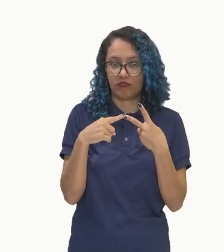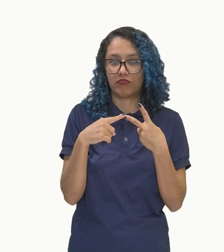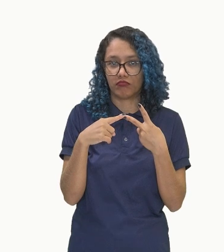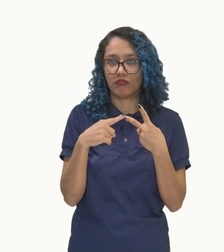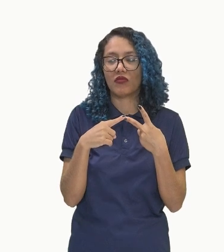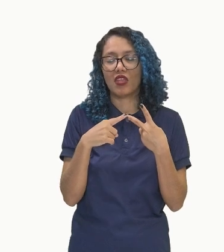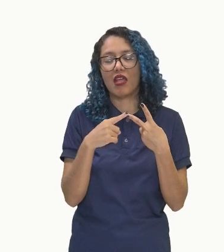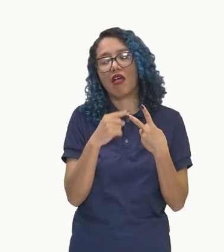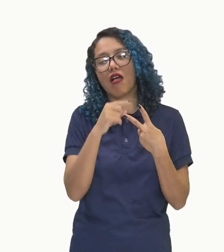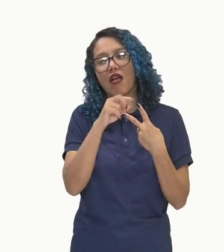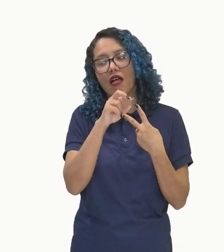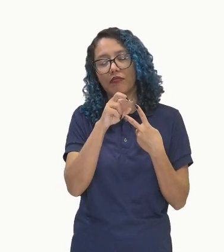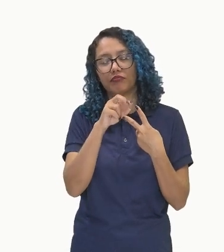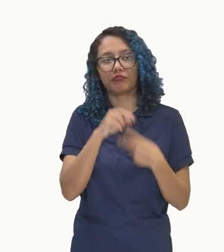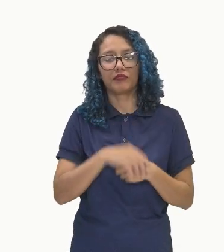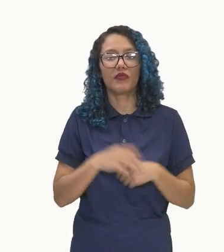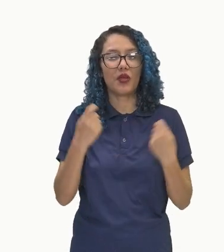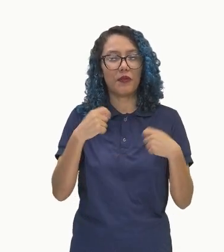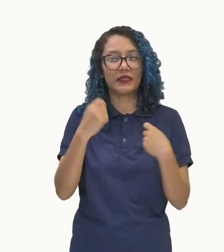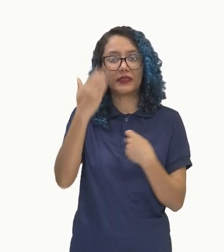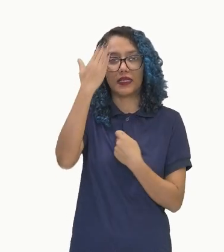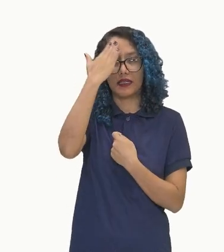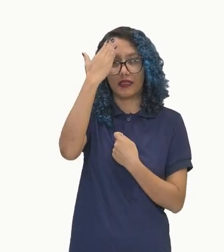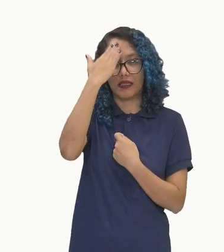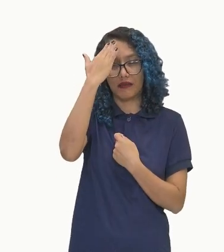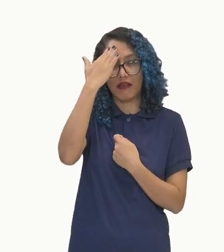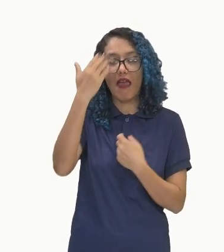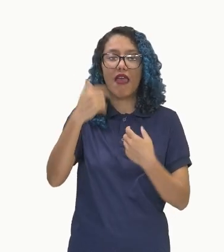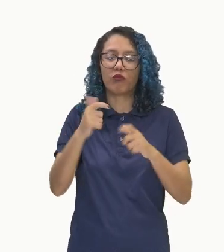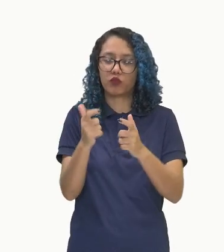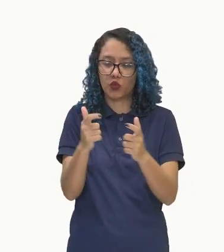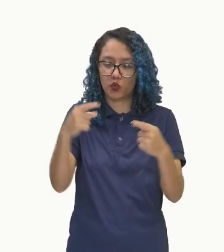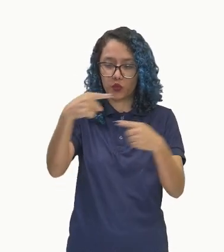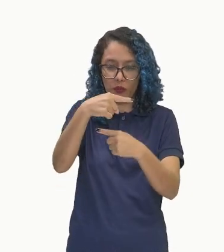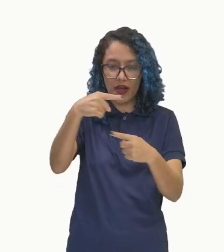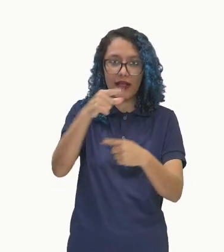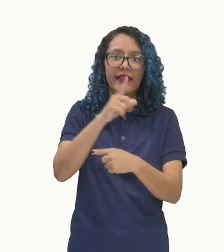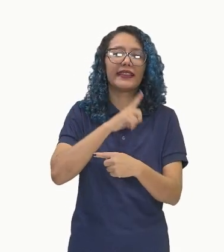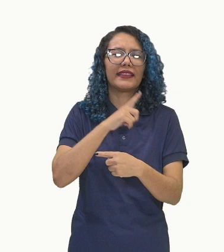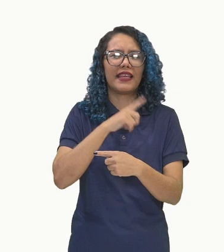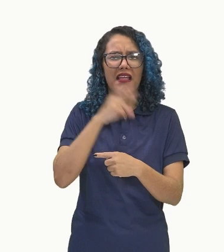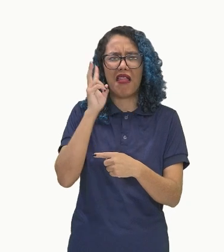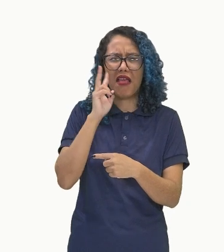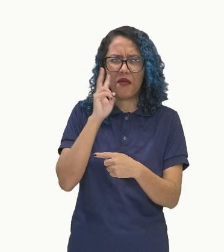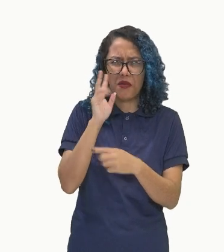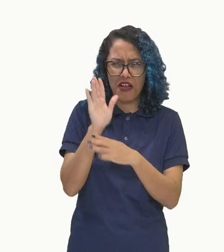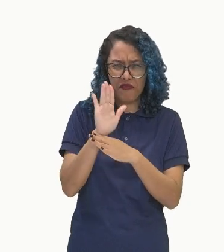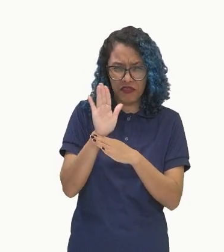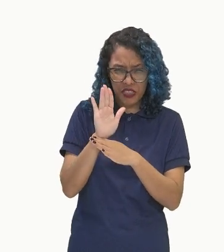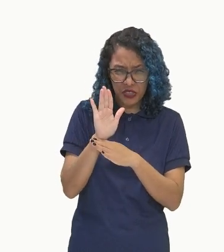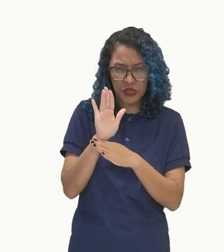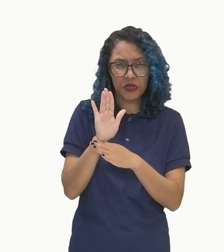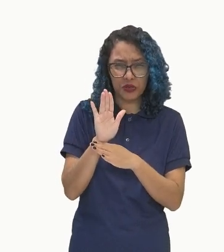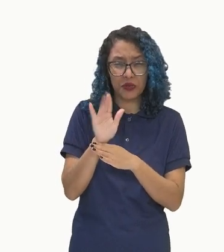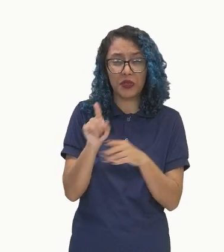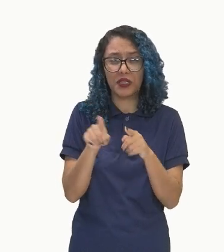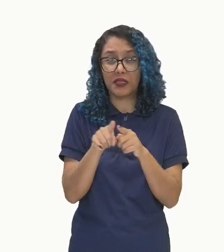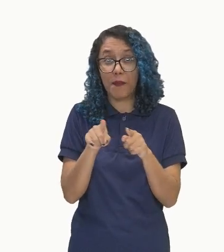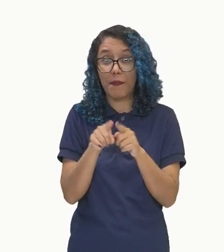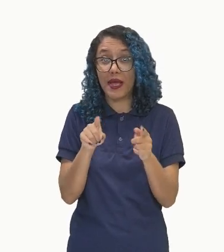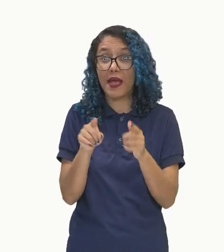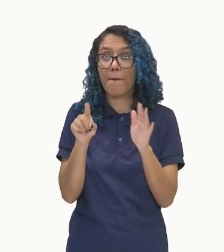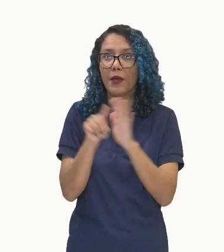nosso vídeo? E também do nosso questionamento. Por que uma lâmpada queima na nossa